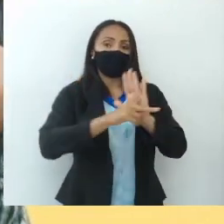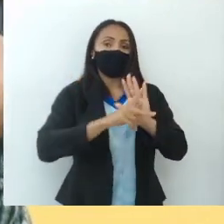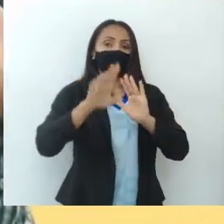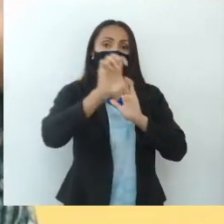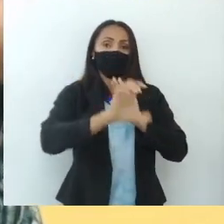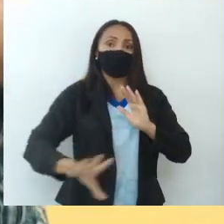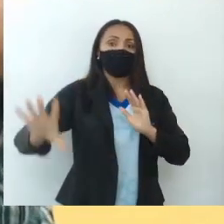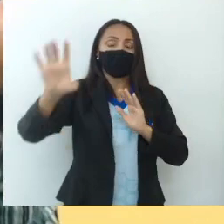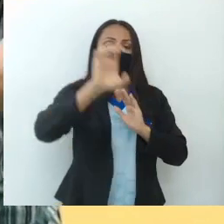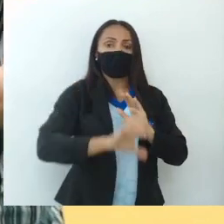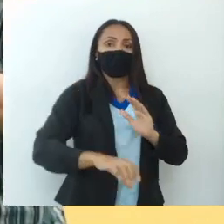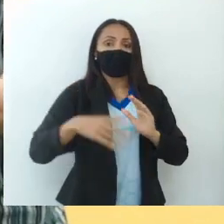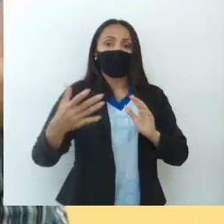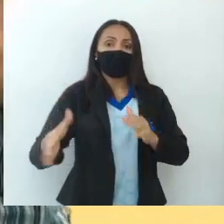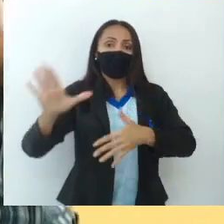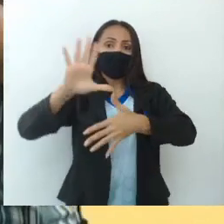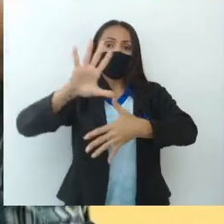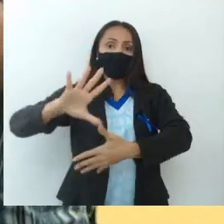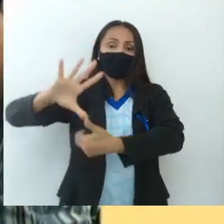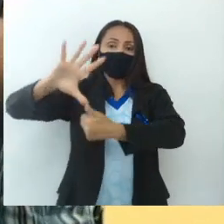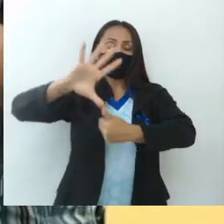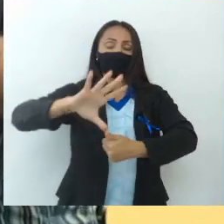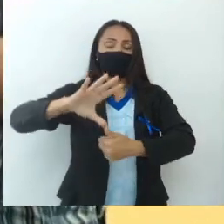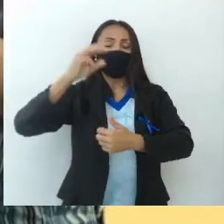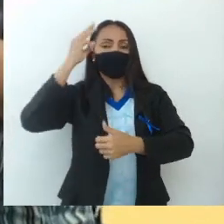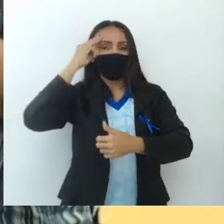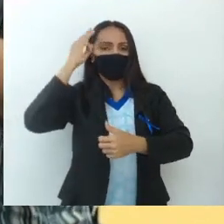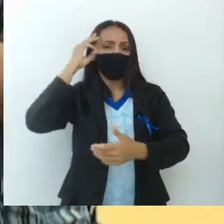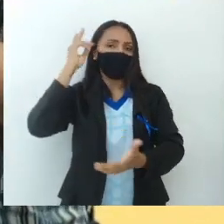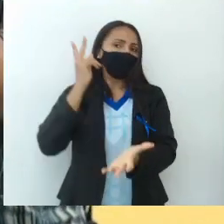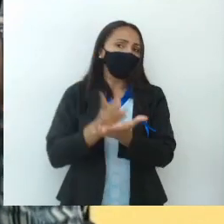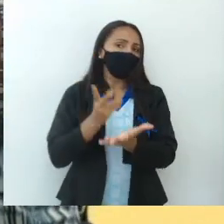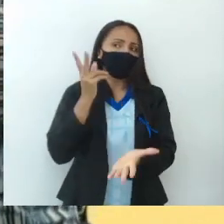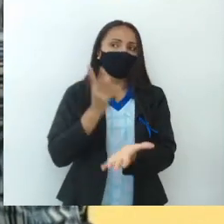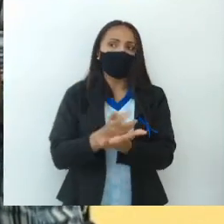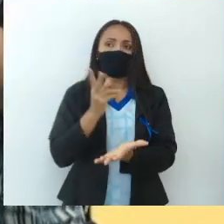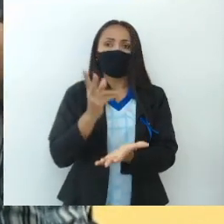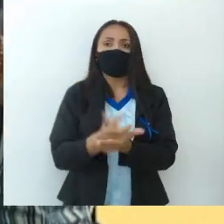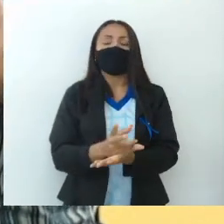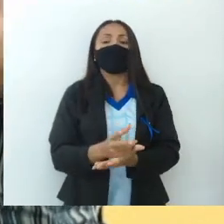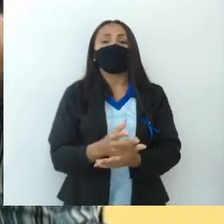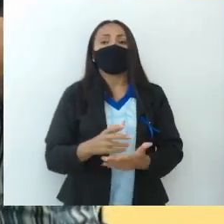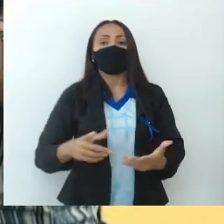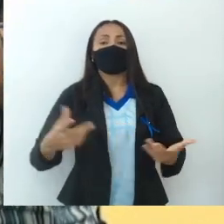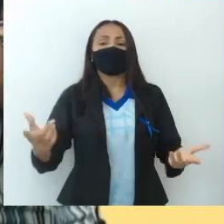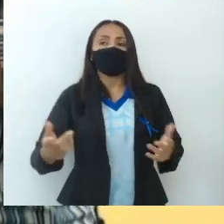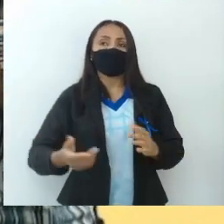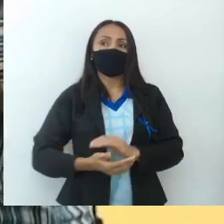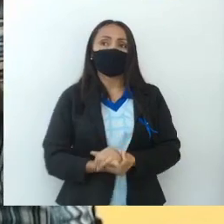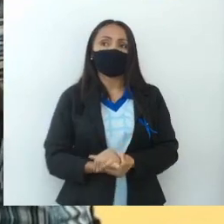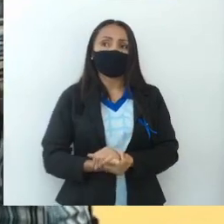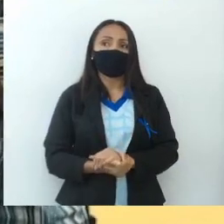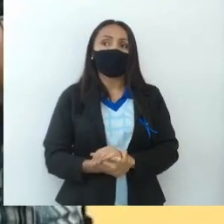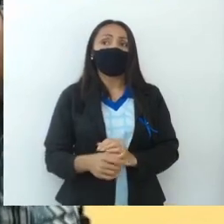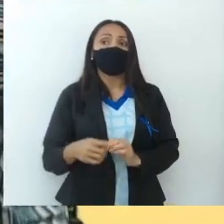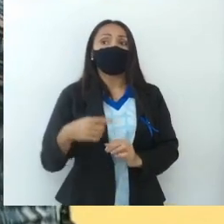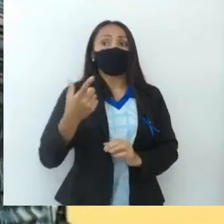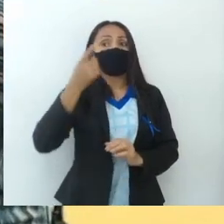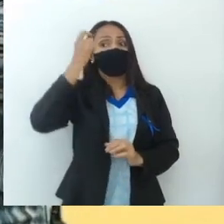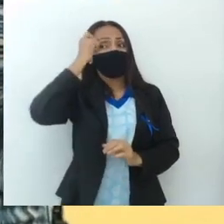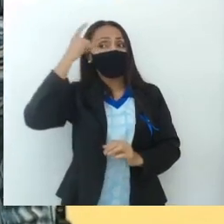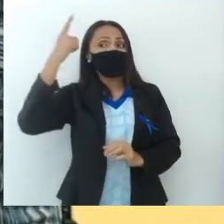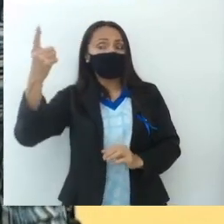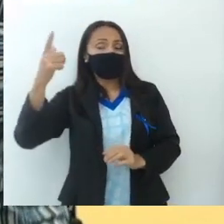Sul, a memória é muito preservada. Então, nós vamos trabalhar em cima disso, né? Vamos trazer, Robson, só uma ideia, um programa que